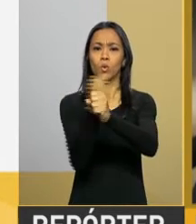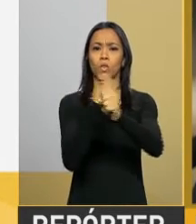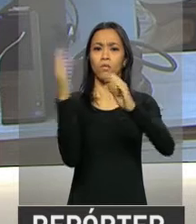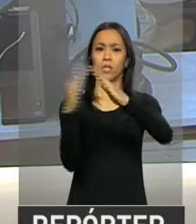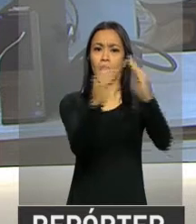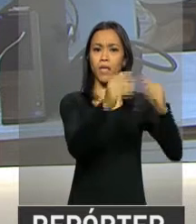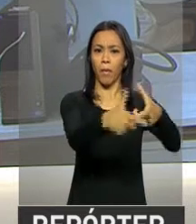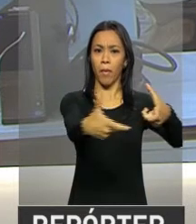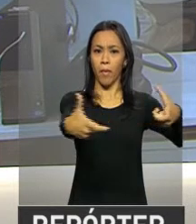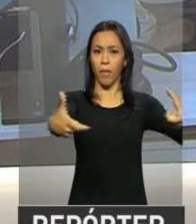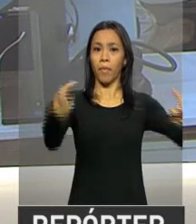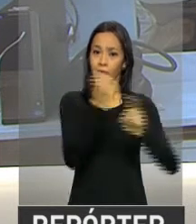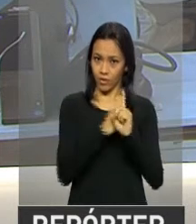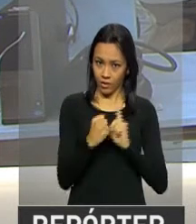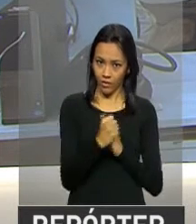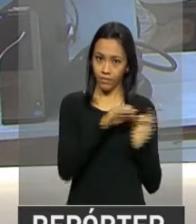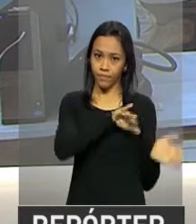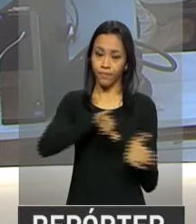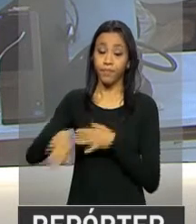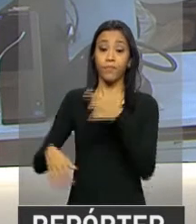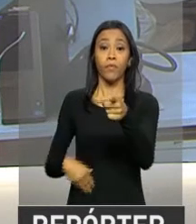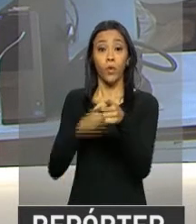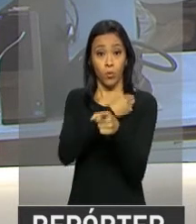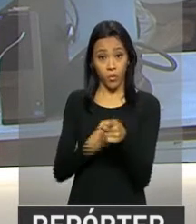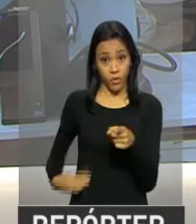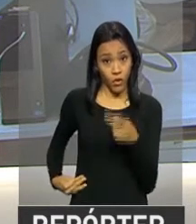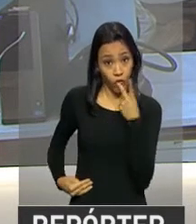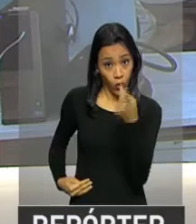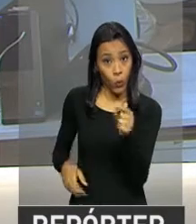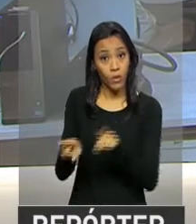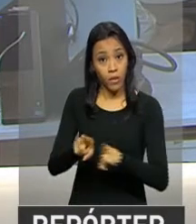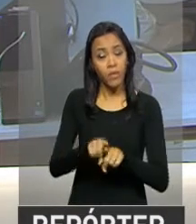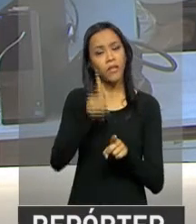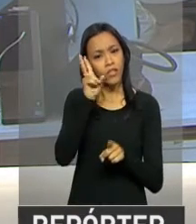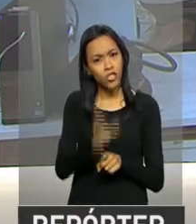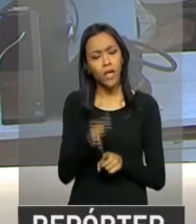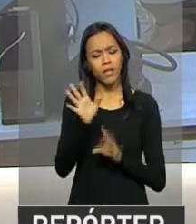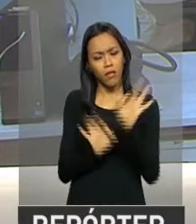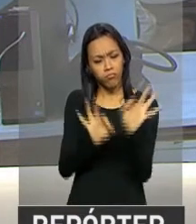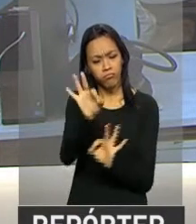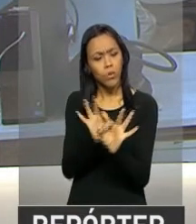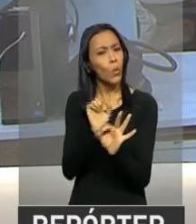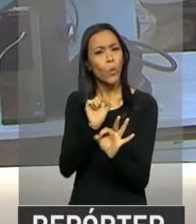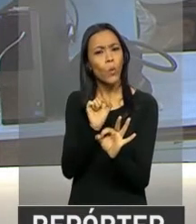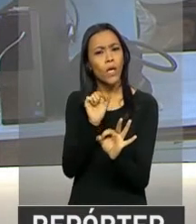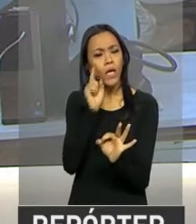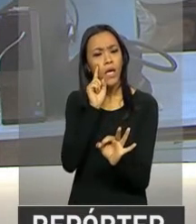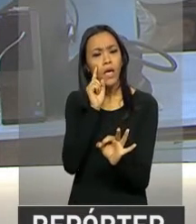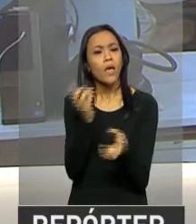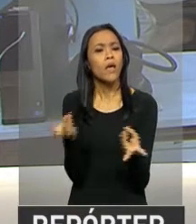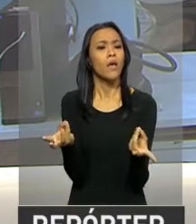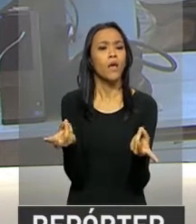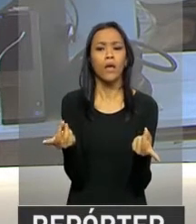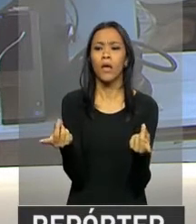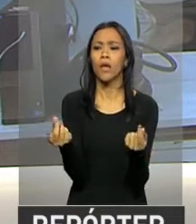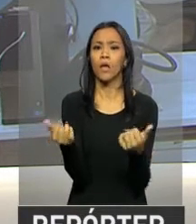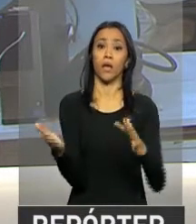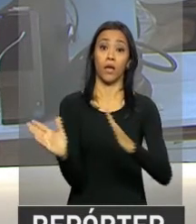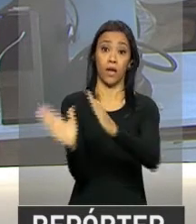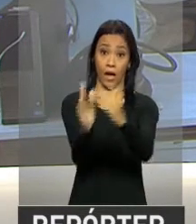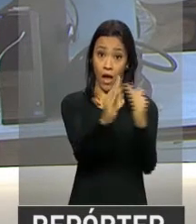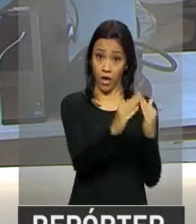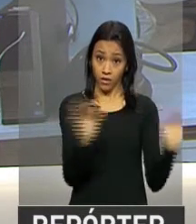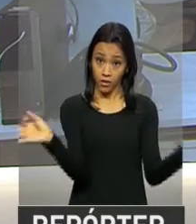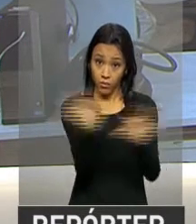população. O ministro das Cidades afirmou também que está sendo feito um levantamento das unidades do Minha Casa Minha Vida, que já